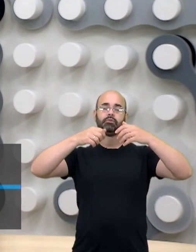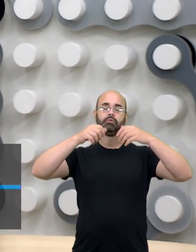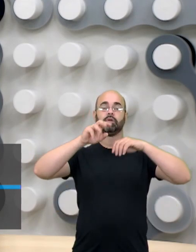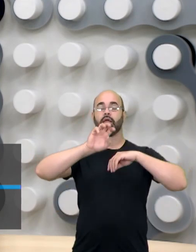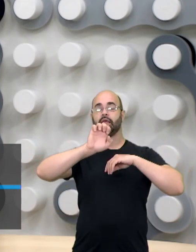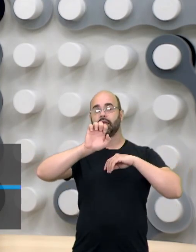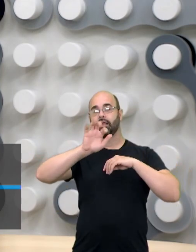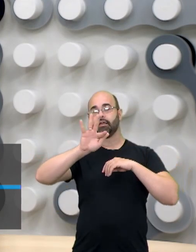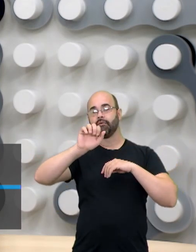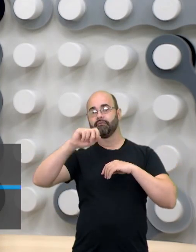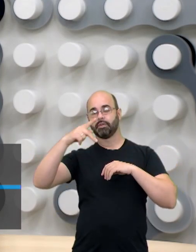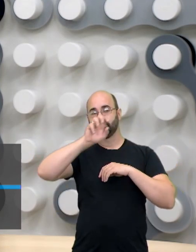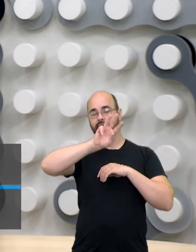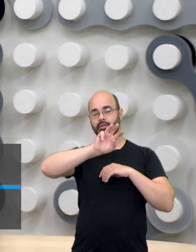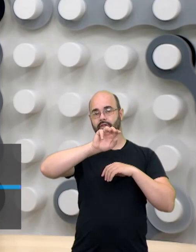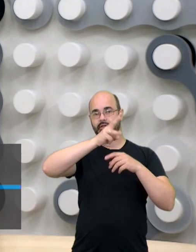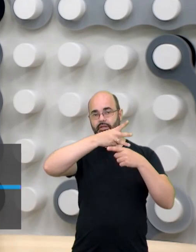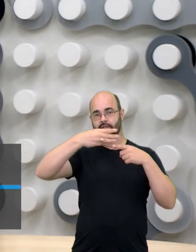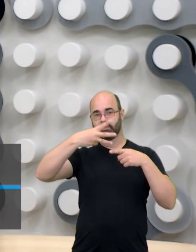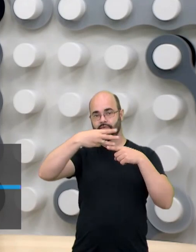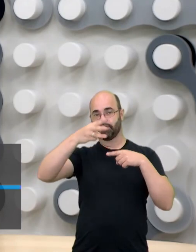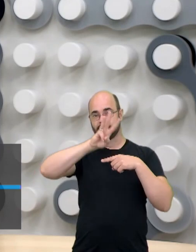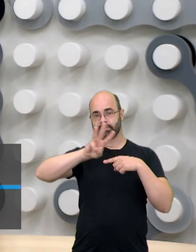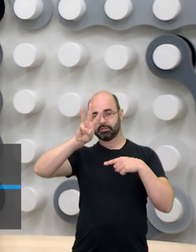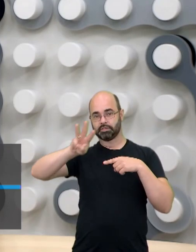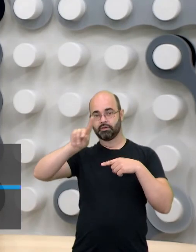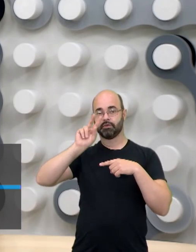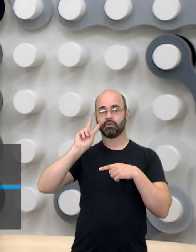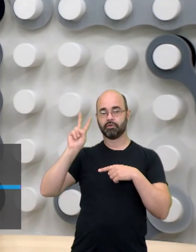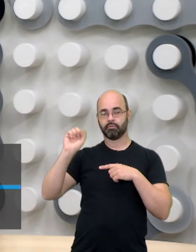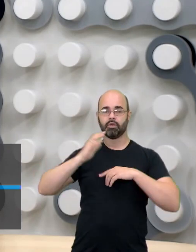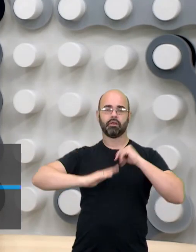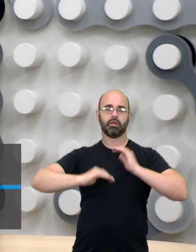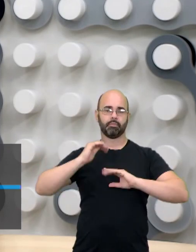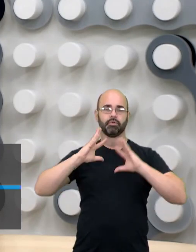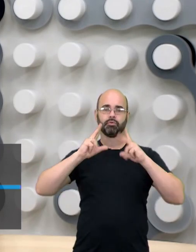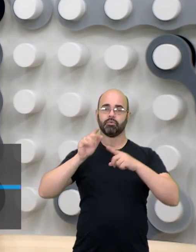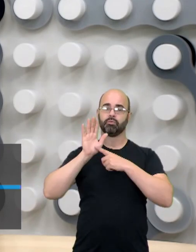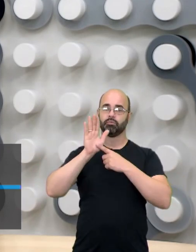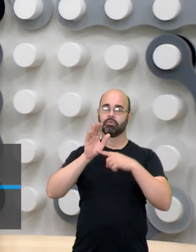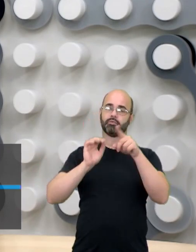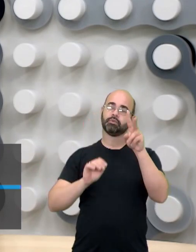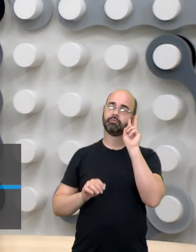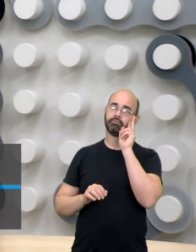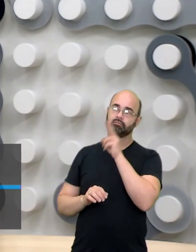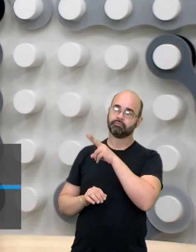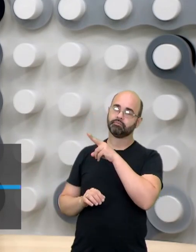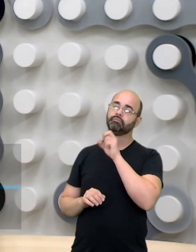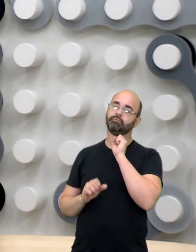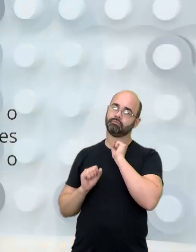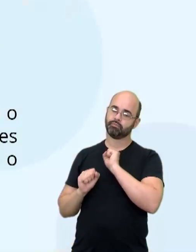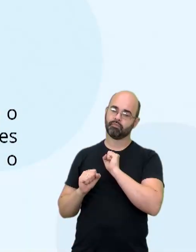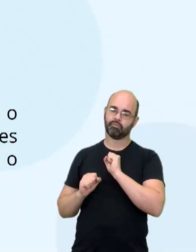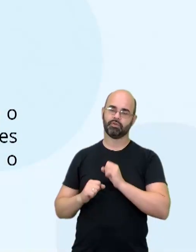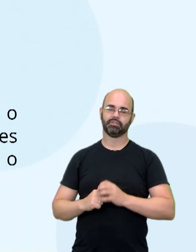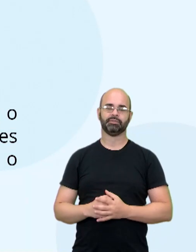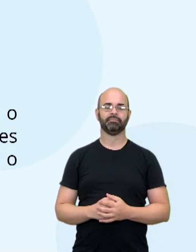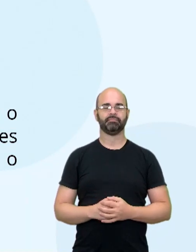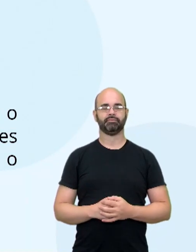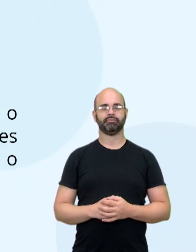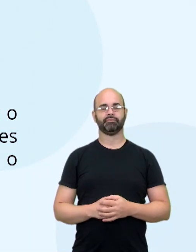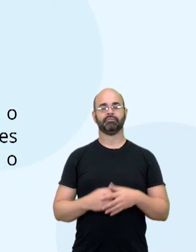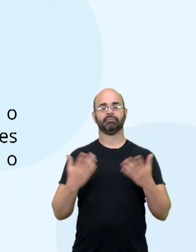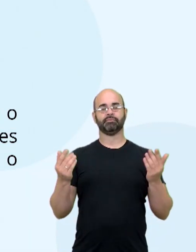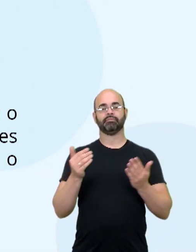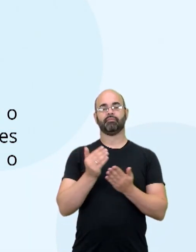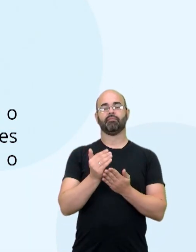né, as características, né, e as demandas de cada habilidade que nós passamos aqui para vocês. E aí nós temos aí as habilidades do